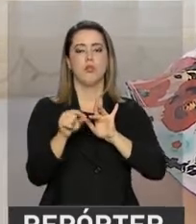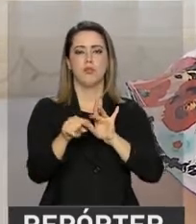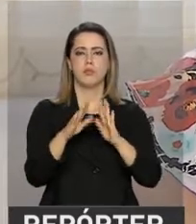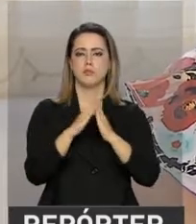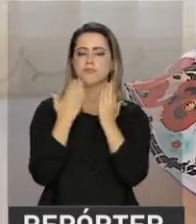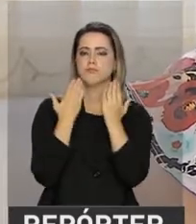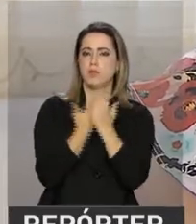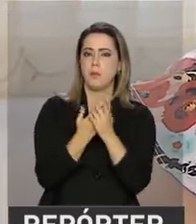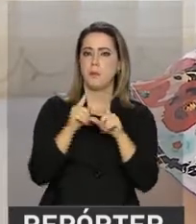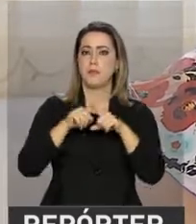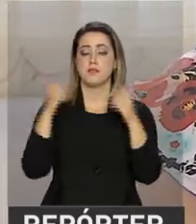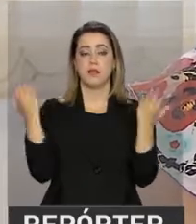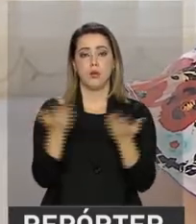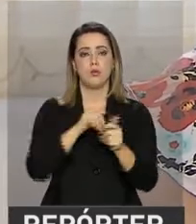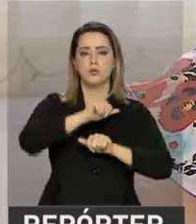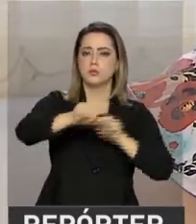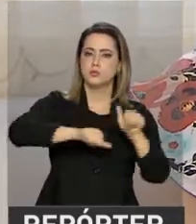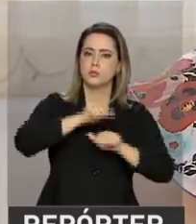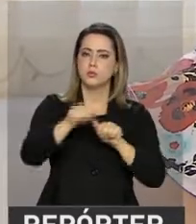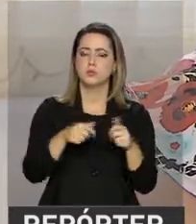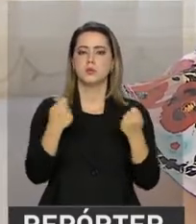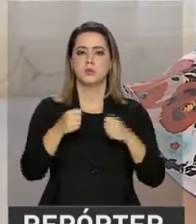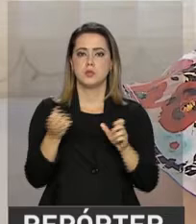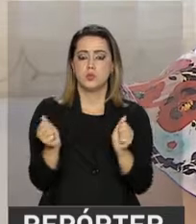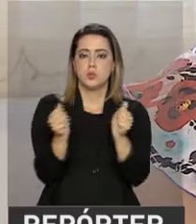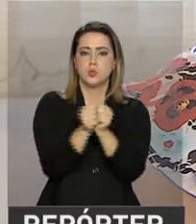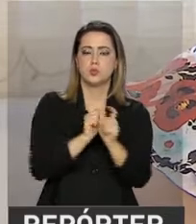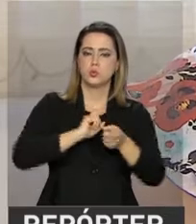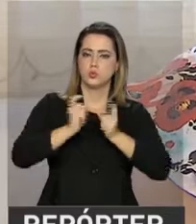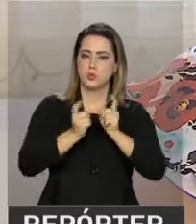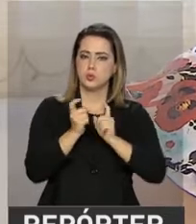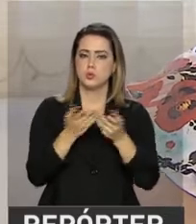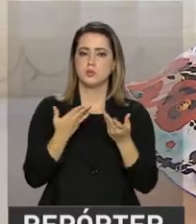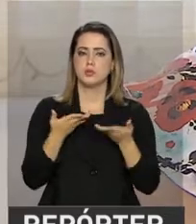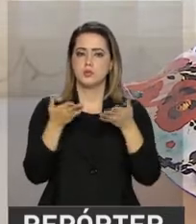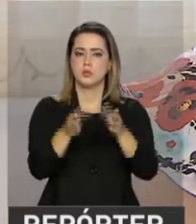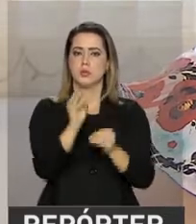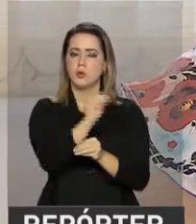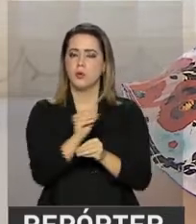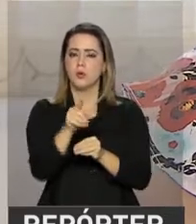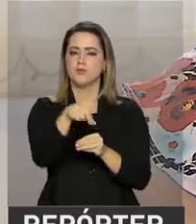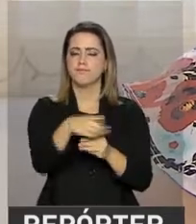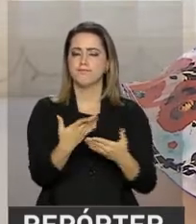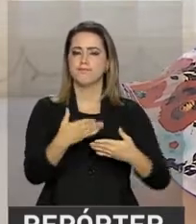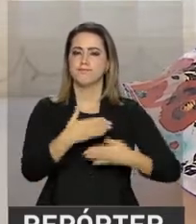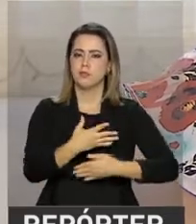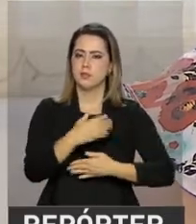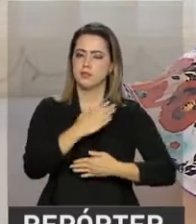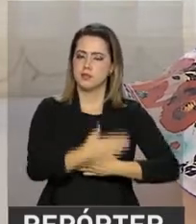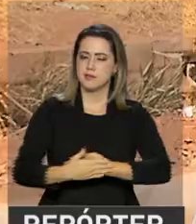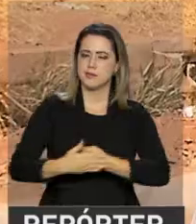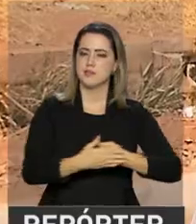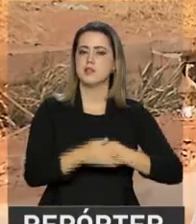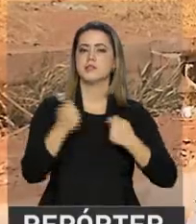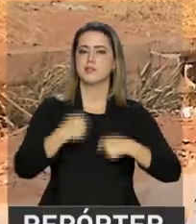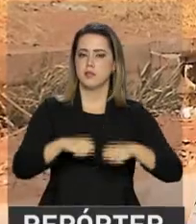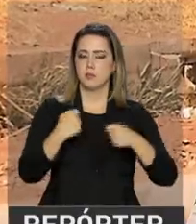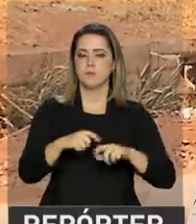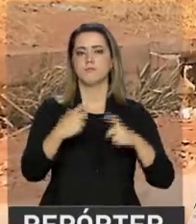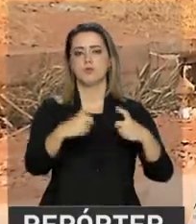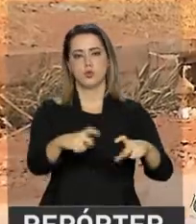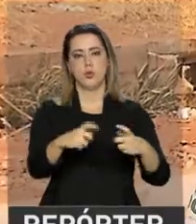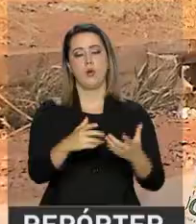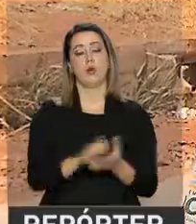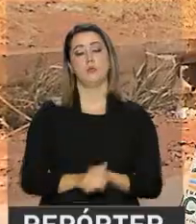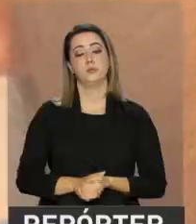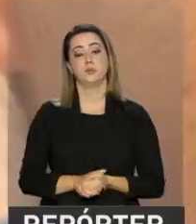vêm somar conosco dentro da nossa administração para atender essa demanda de crianças fora. Alessandro mora